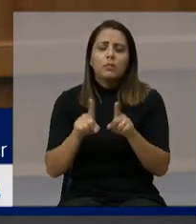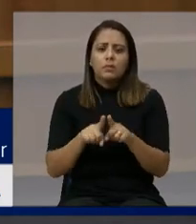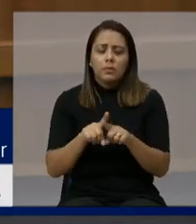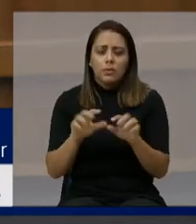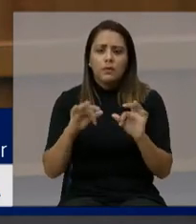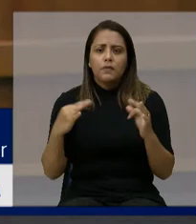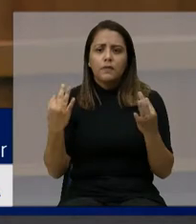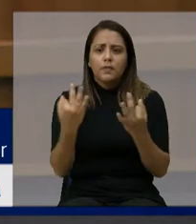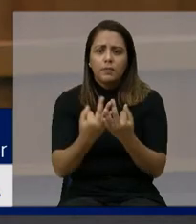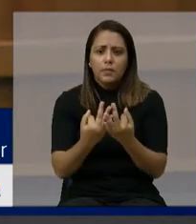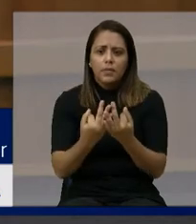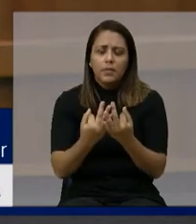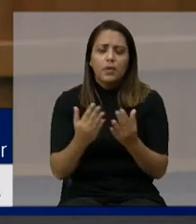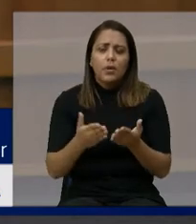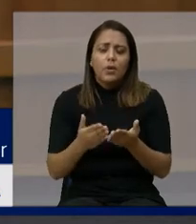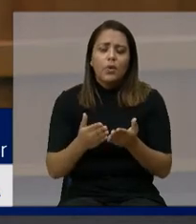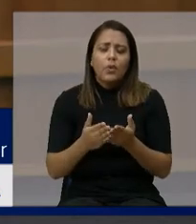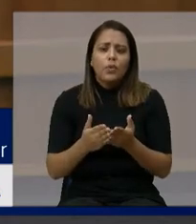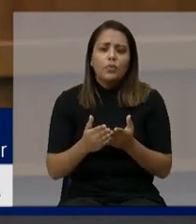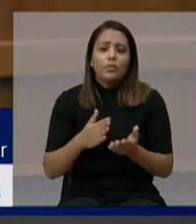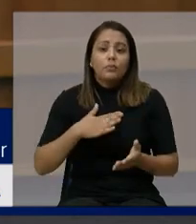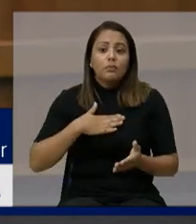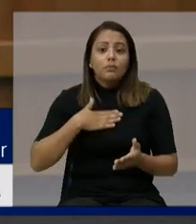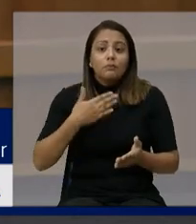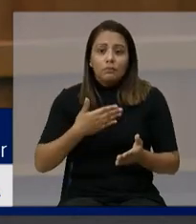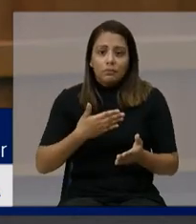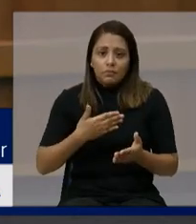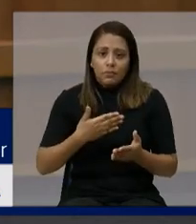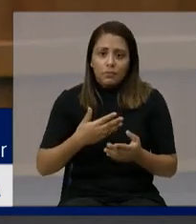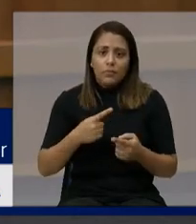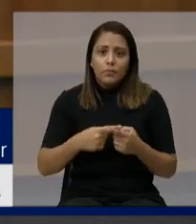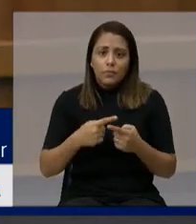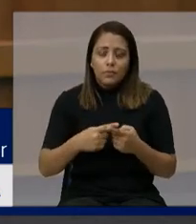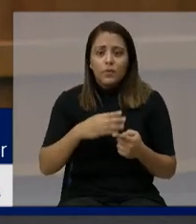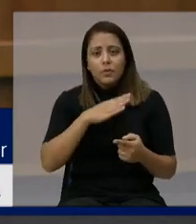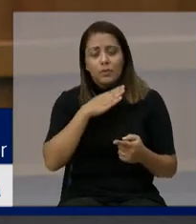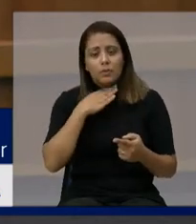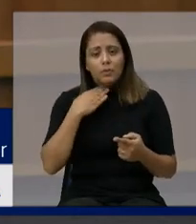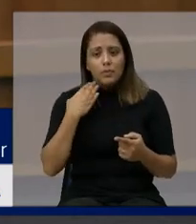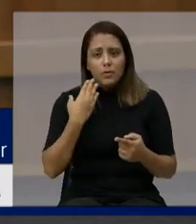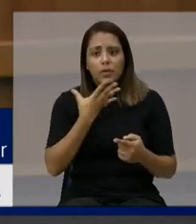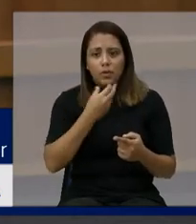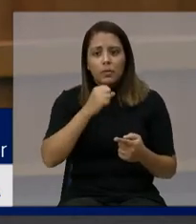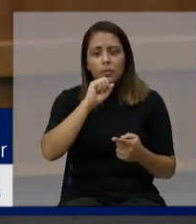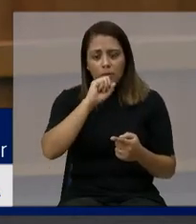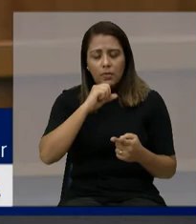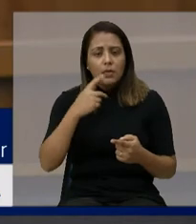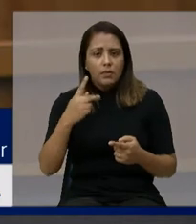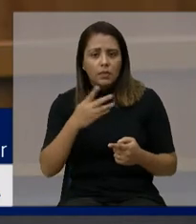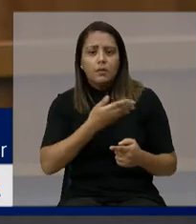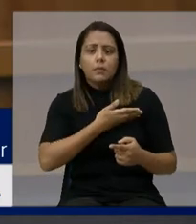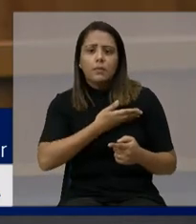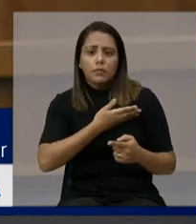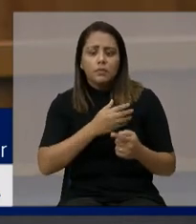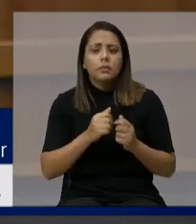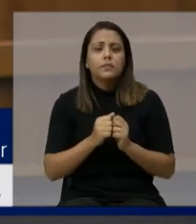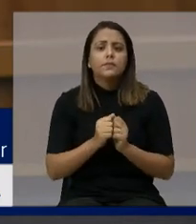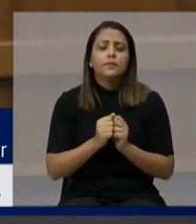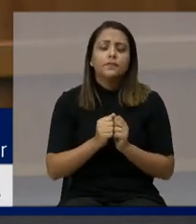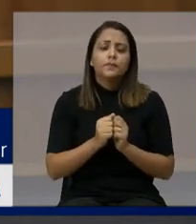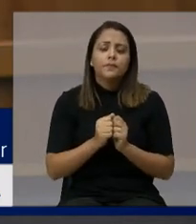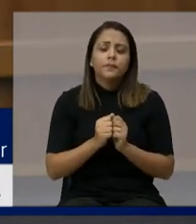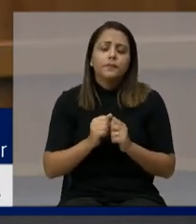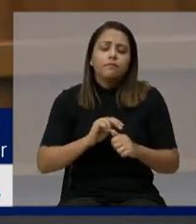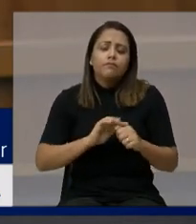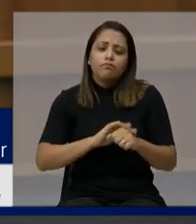levei um susto, né? Porque na hora que eu fiquei sabendo do falecimento do pai dele, e a gente conversou muito,